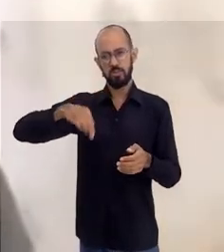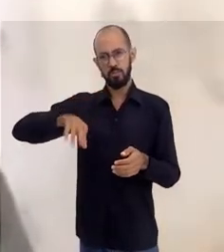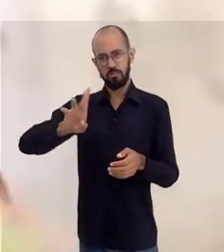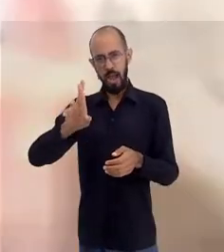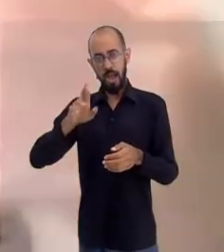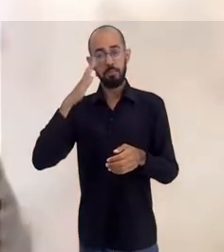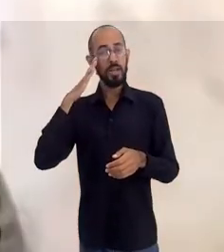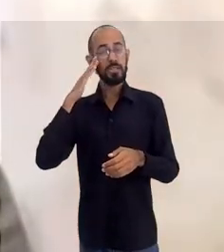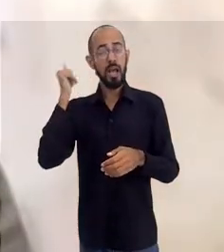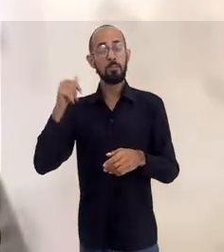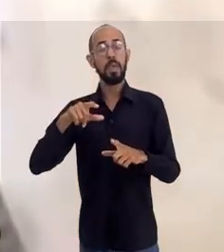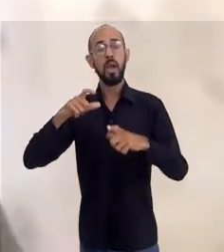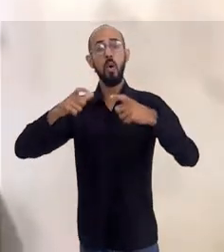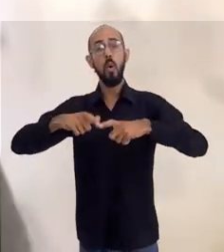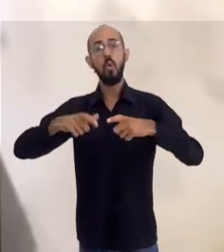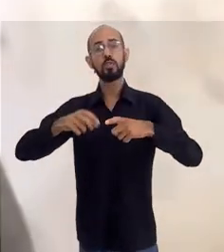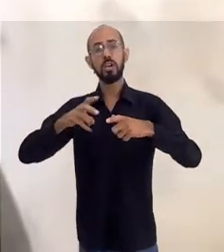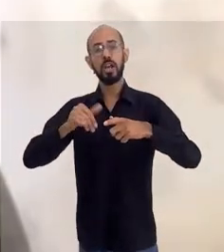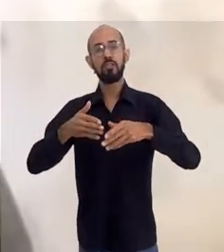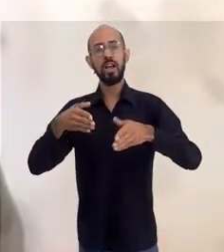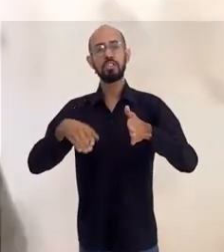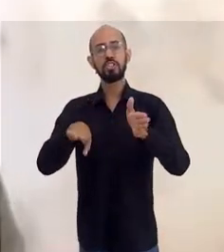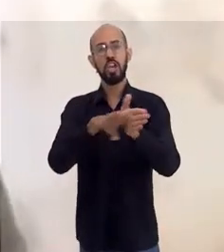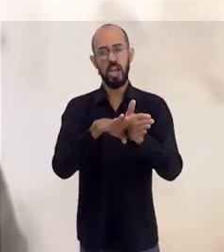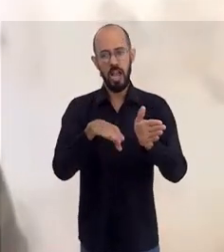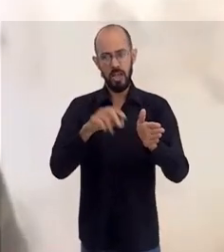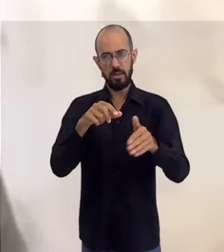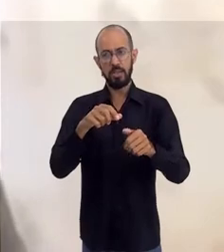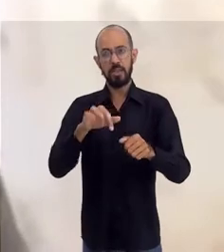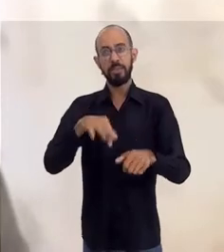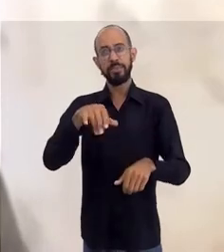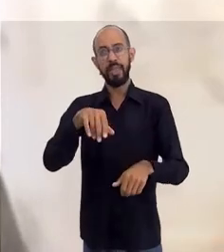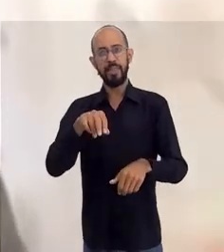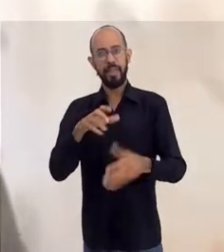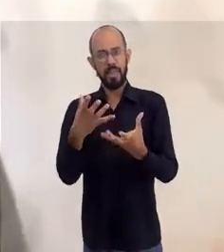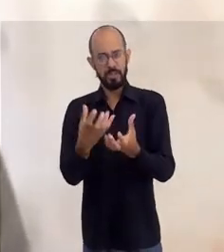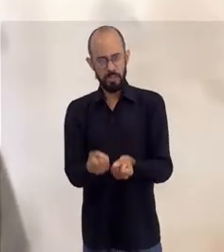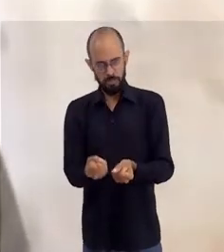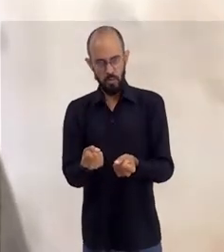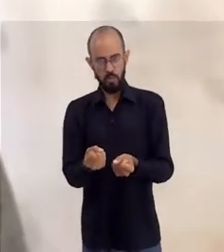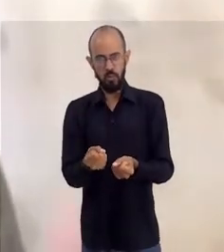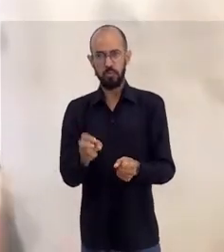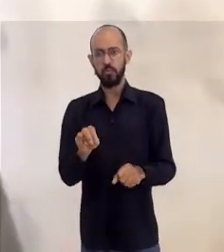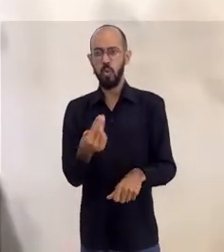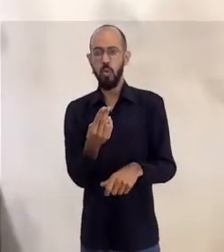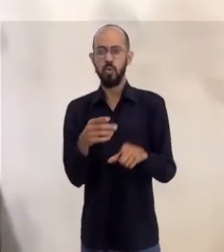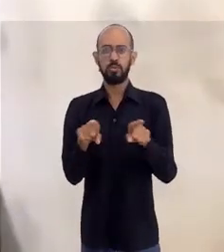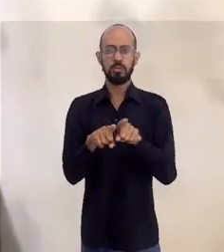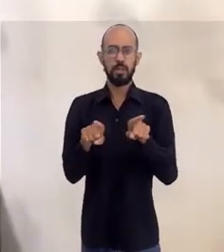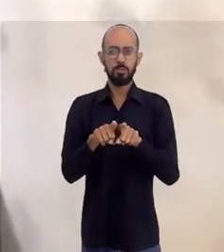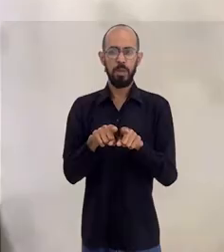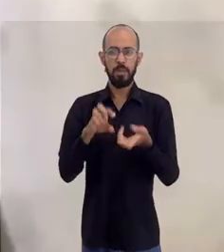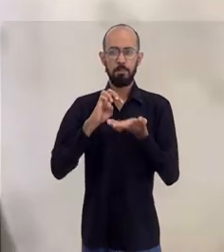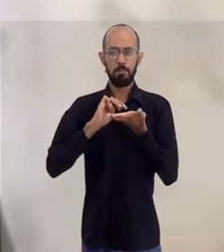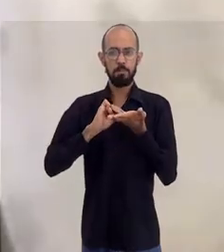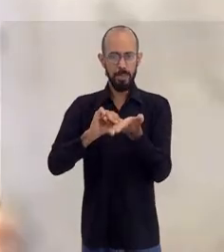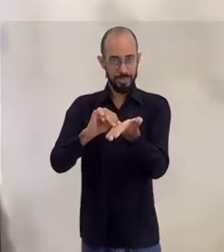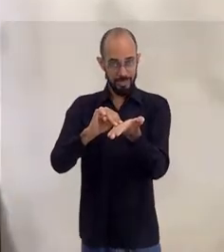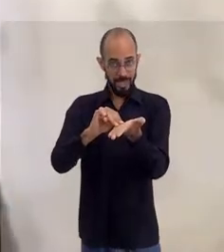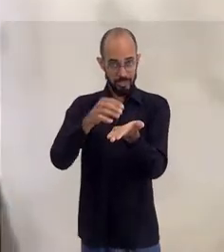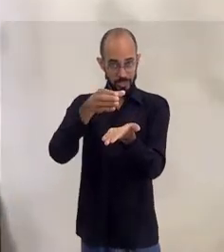chegam Qual foi a velocidade quem recebeu será que vai receber Vai responder ou ainda é cuide de